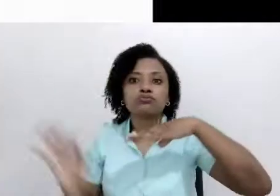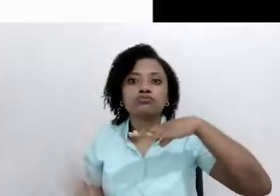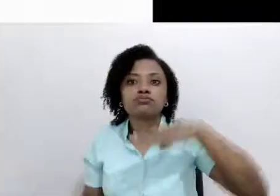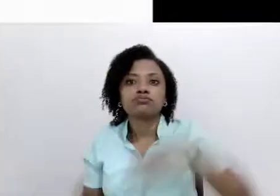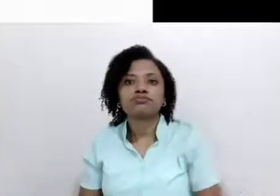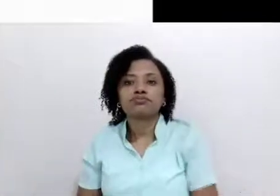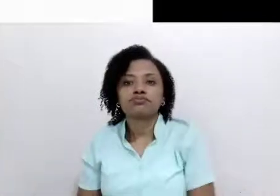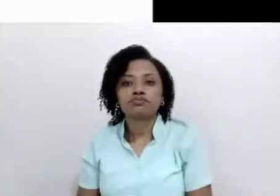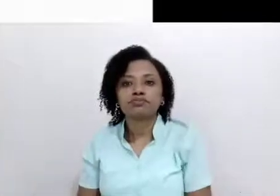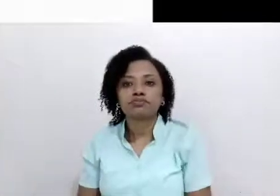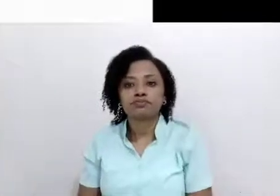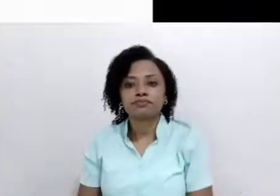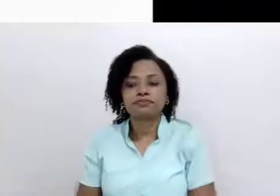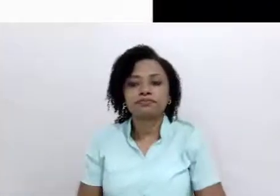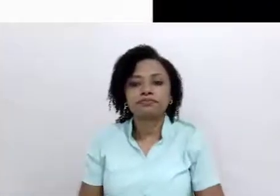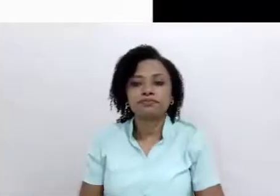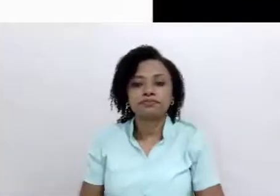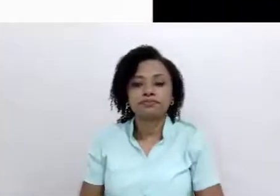certo?